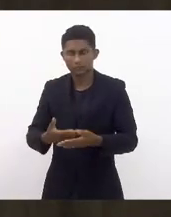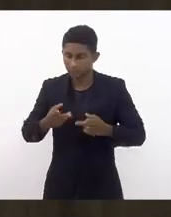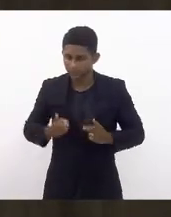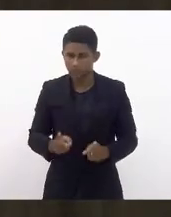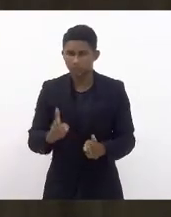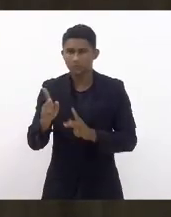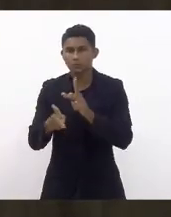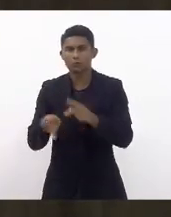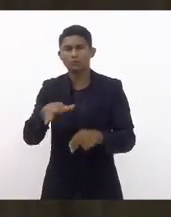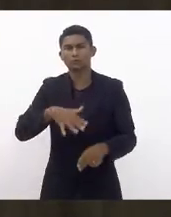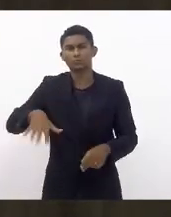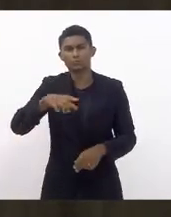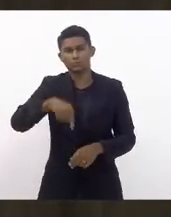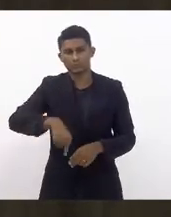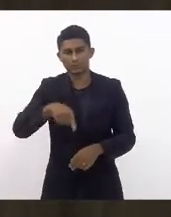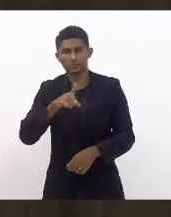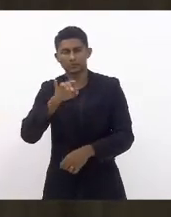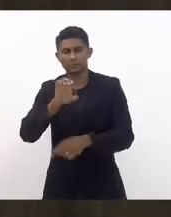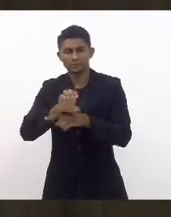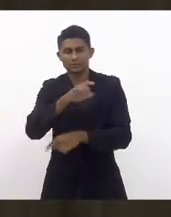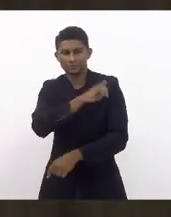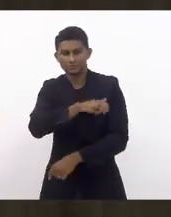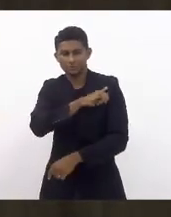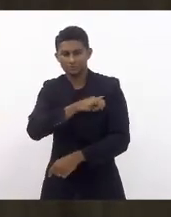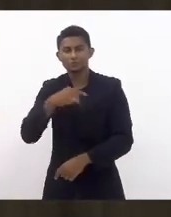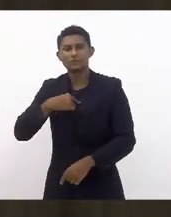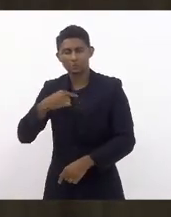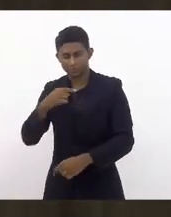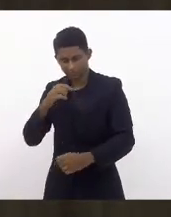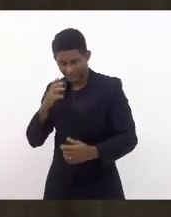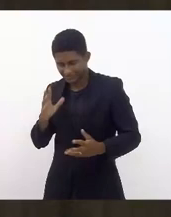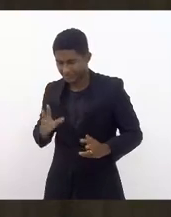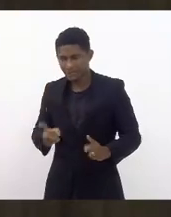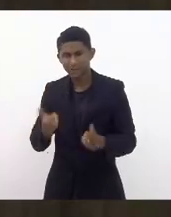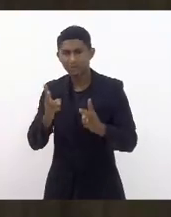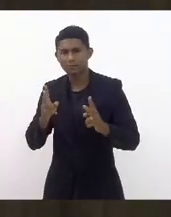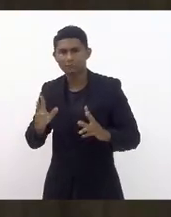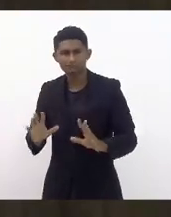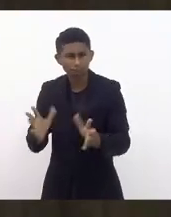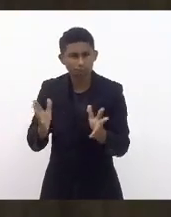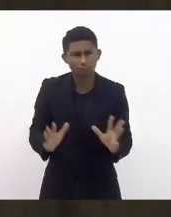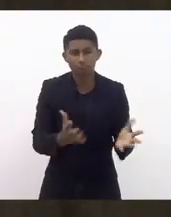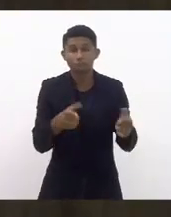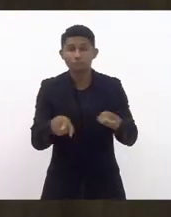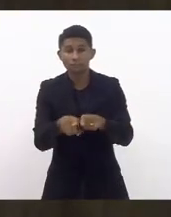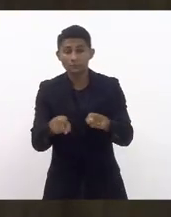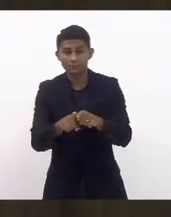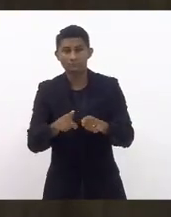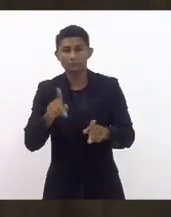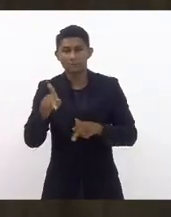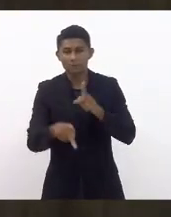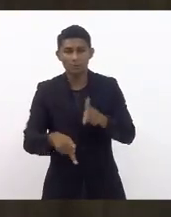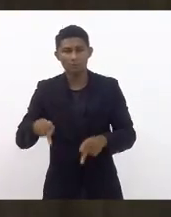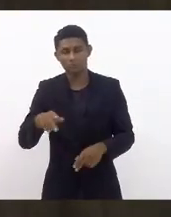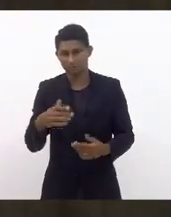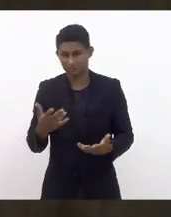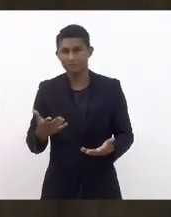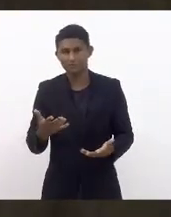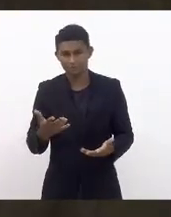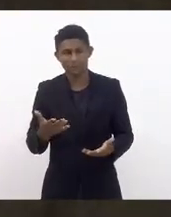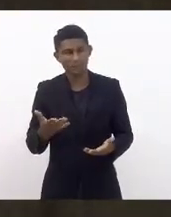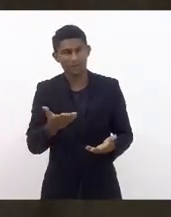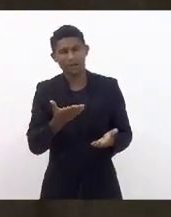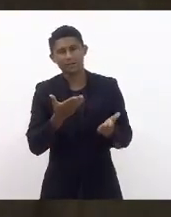da população do nosso estado, com um olhar mais atento à população da Zona Oeste. Lá na